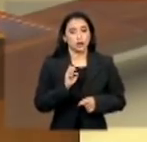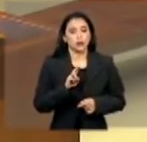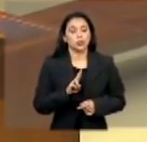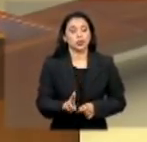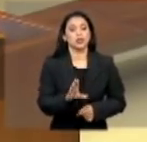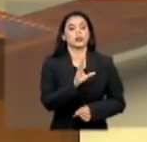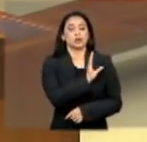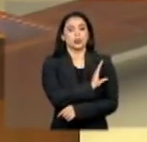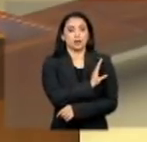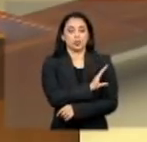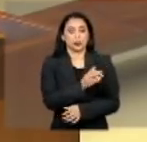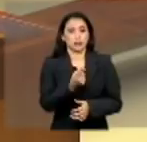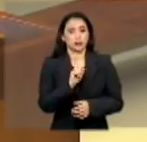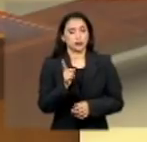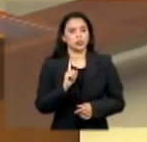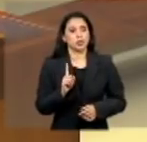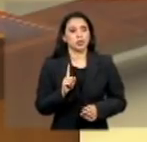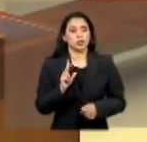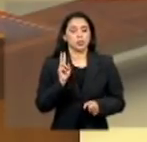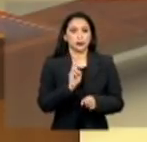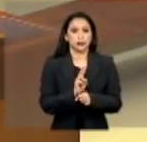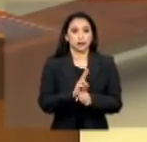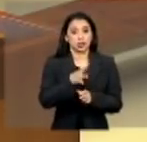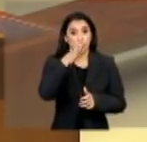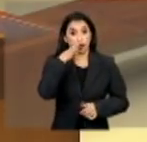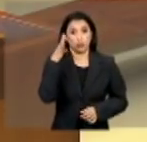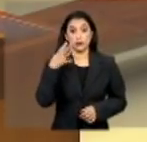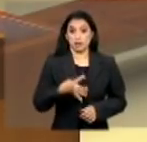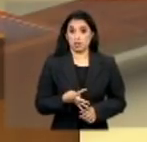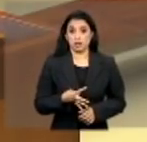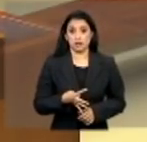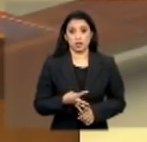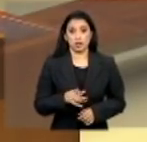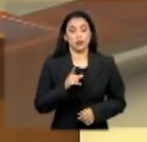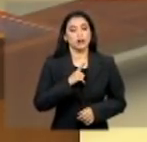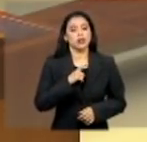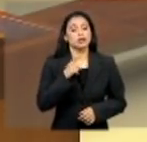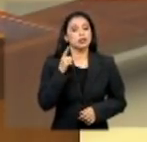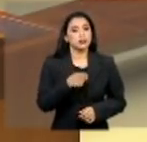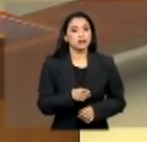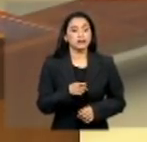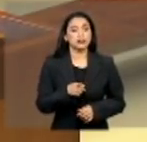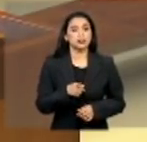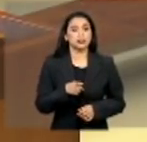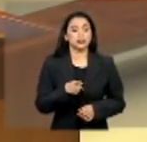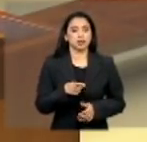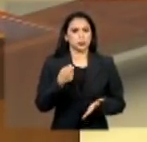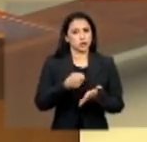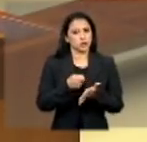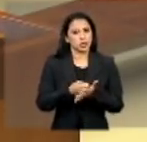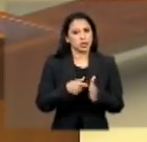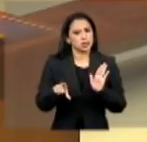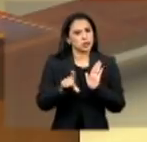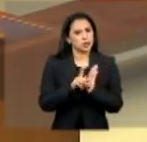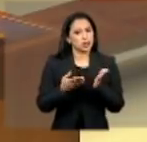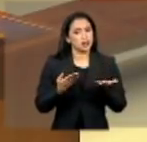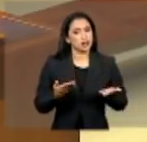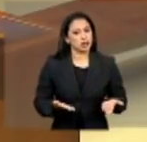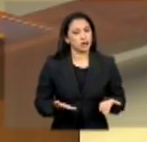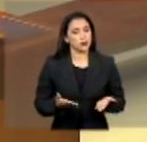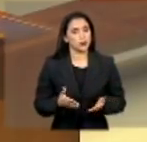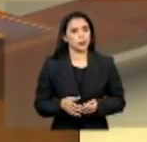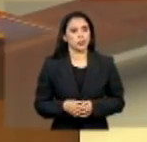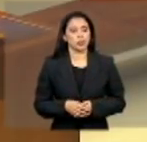não é defesa é acusação ele está ali por obrigação legal de